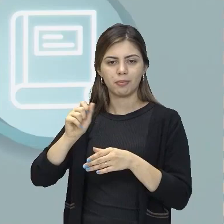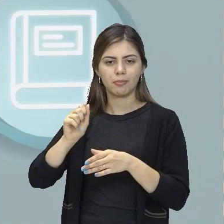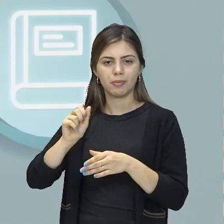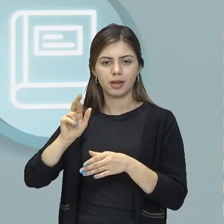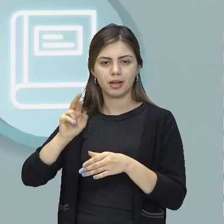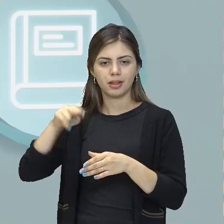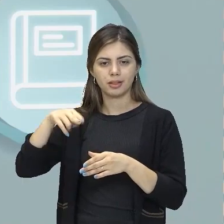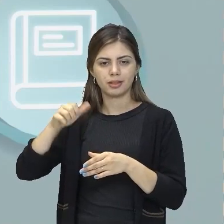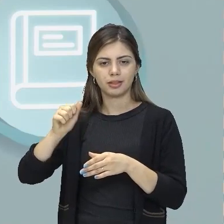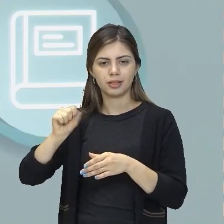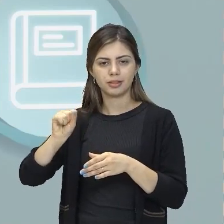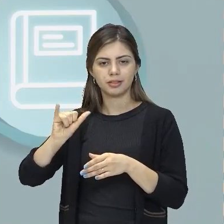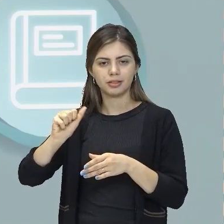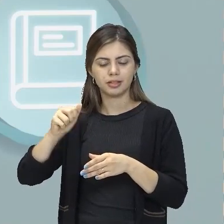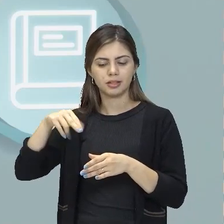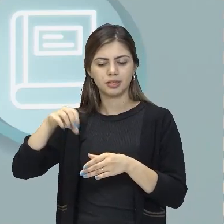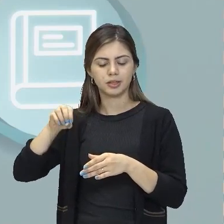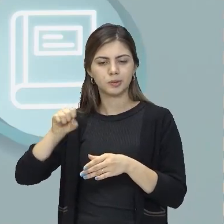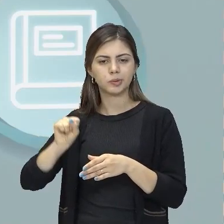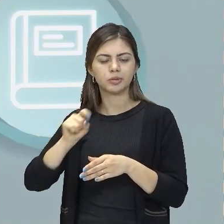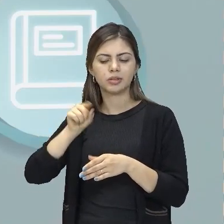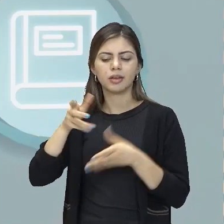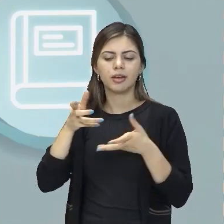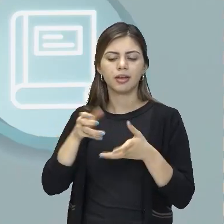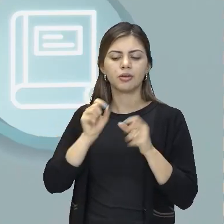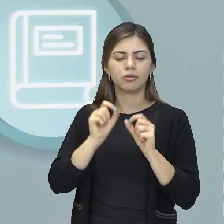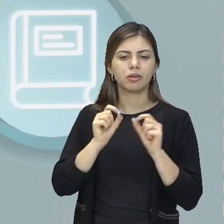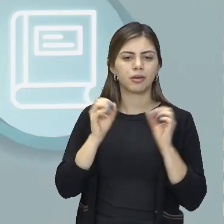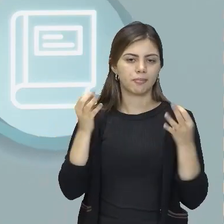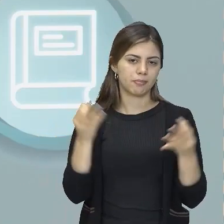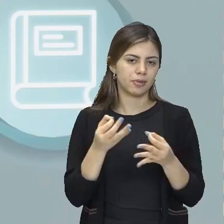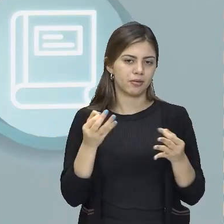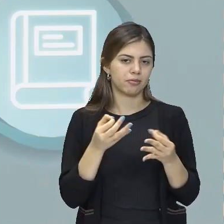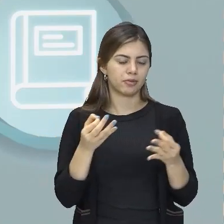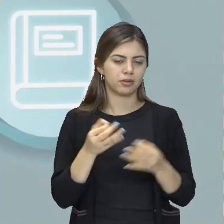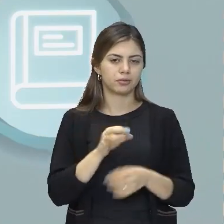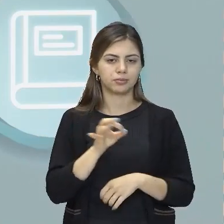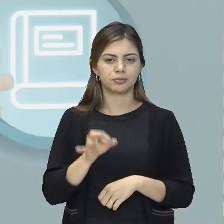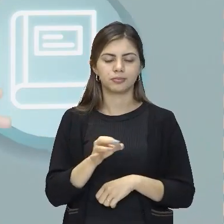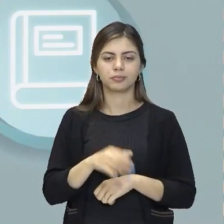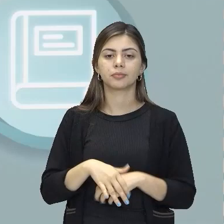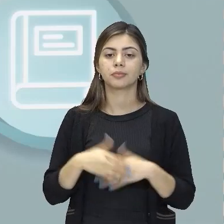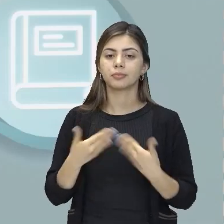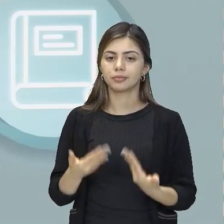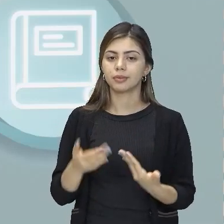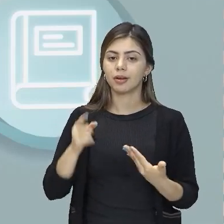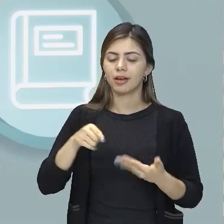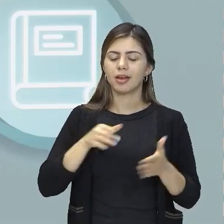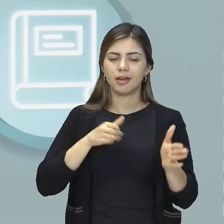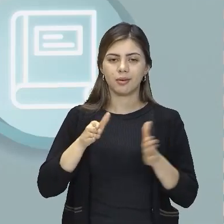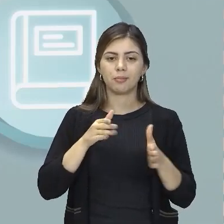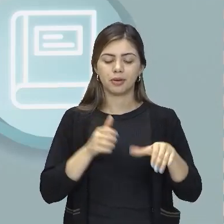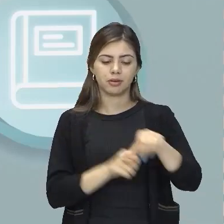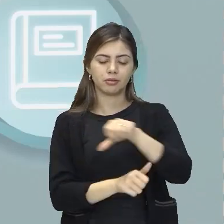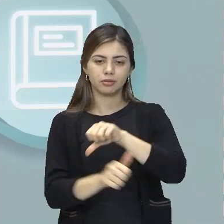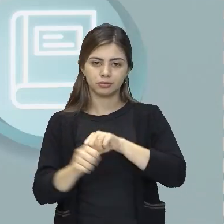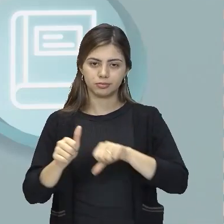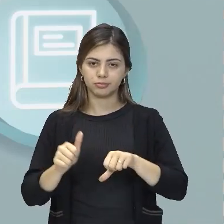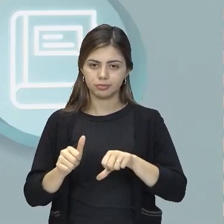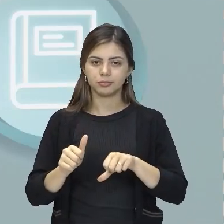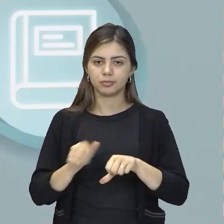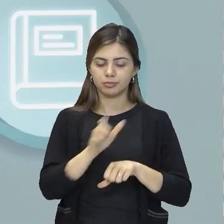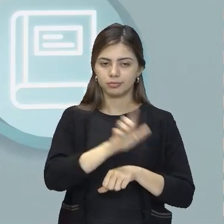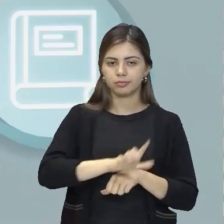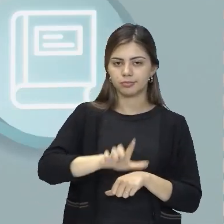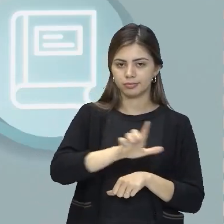procuravam o quê? Pela perfeição, pela métrica e tudo mais, certo? Então, esse foi o período de transição de